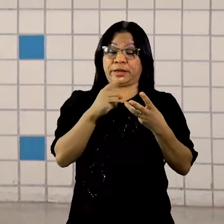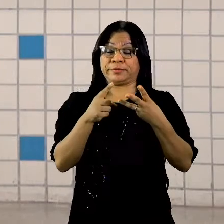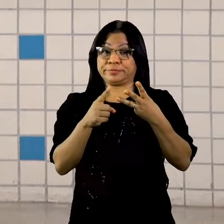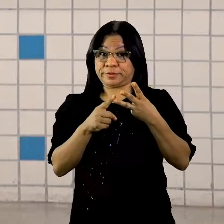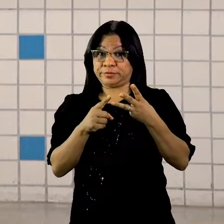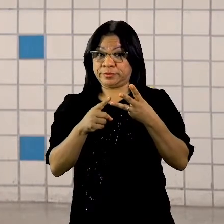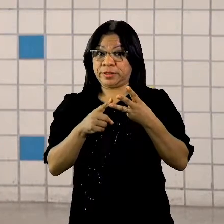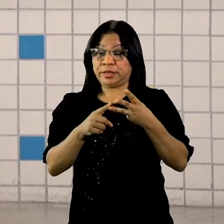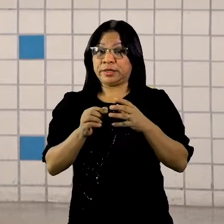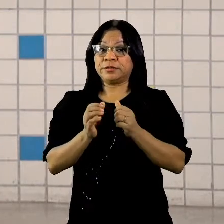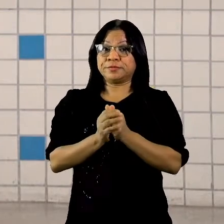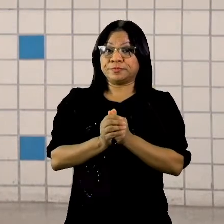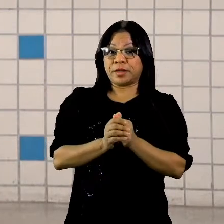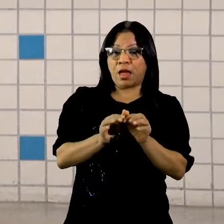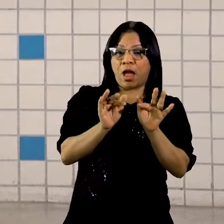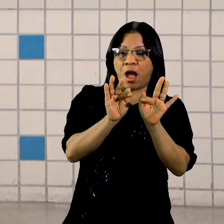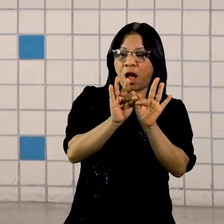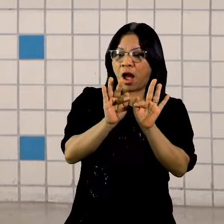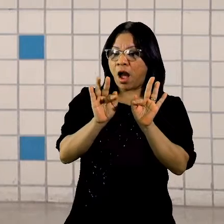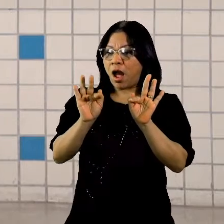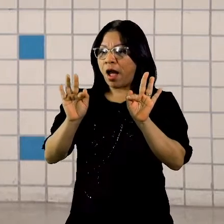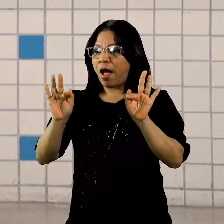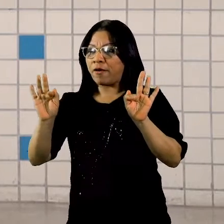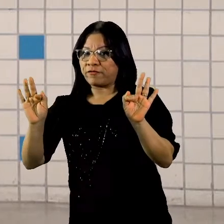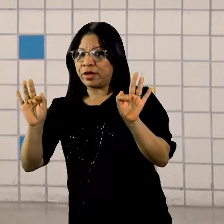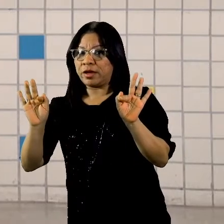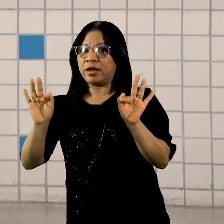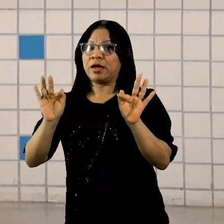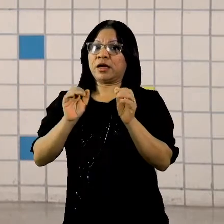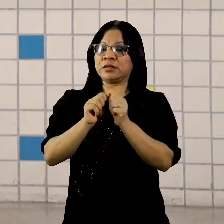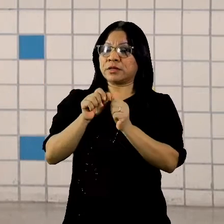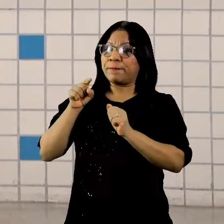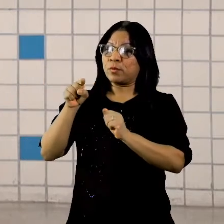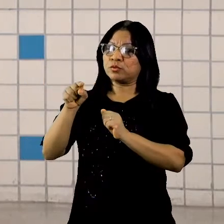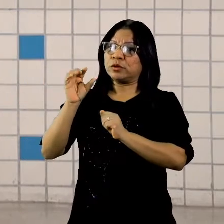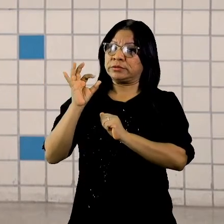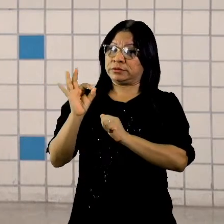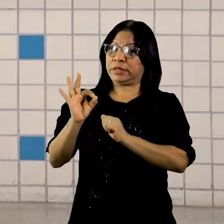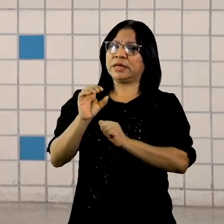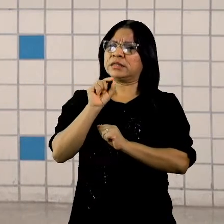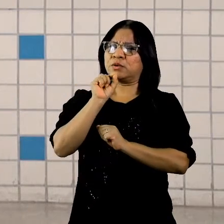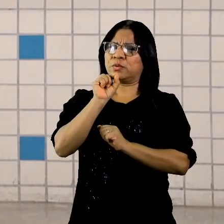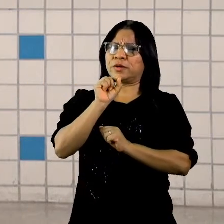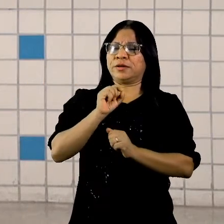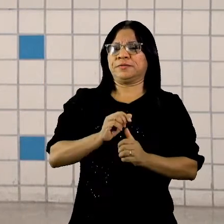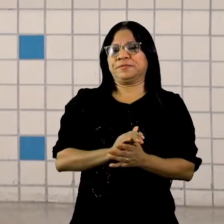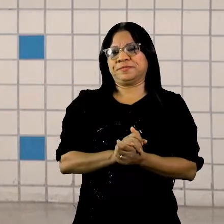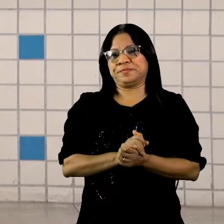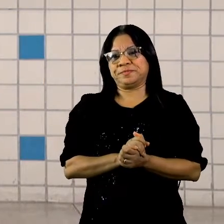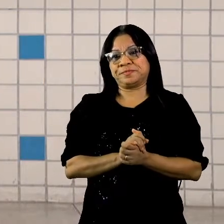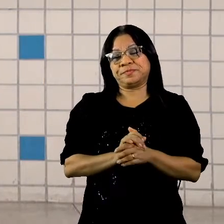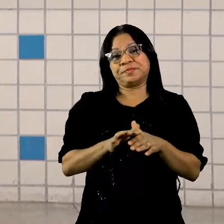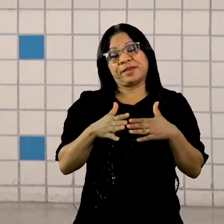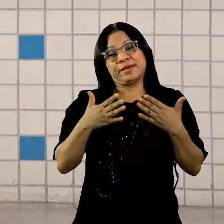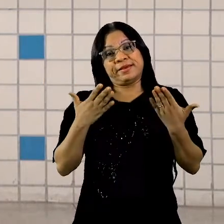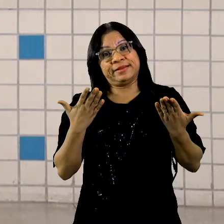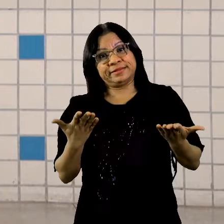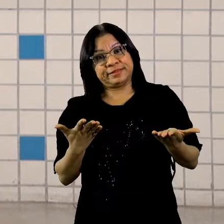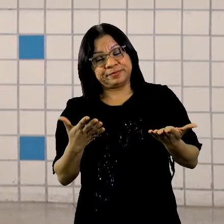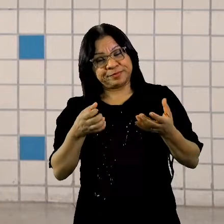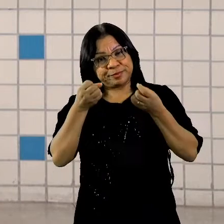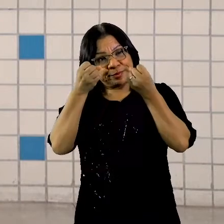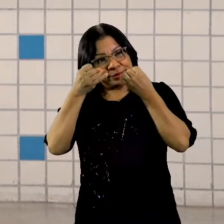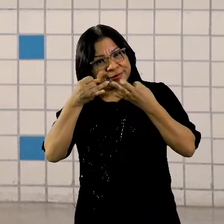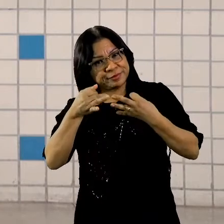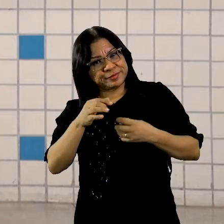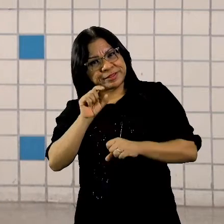oração, frase, pontuada corretamente é... Bom, antes de nós falarmos sobre essa questão, é importante sabermos